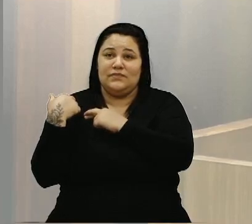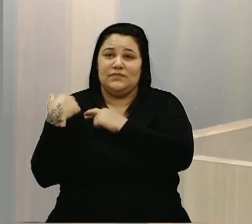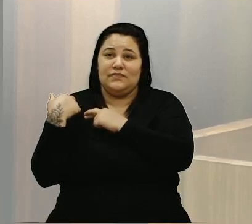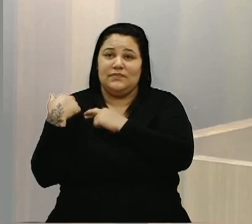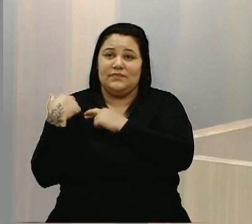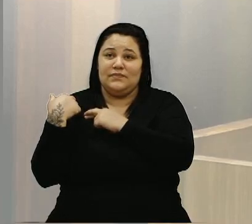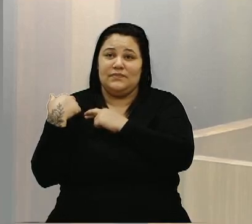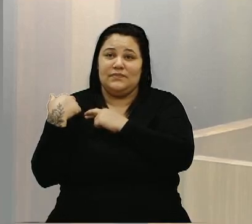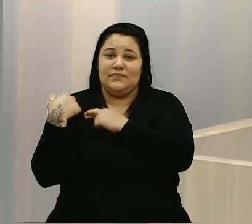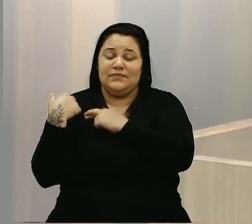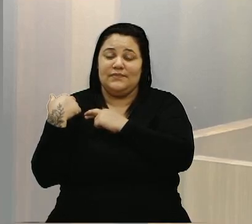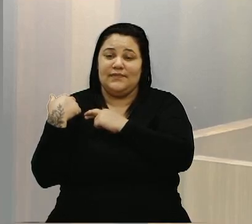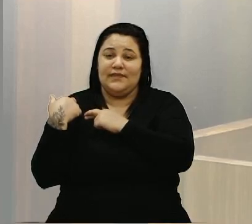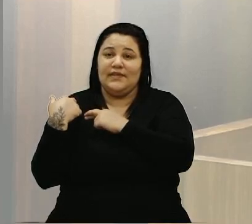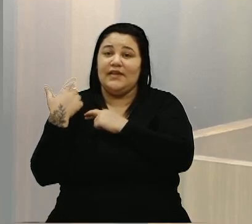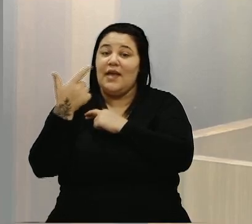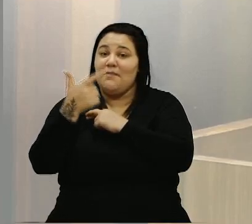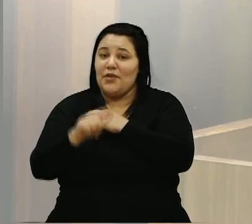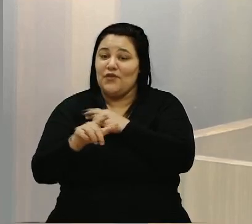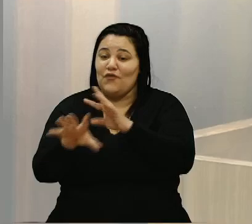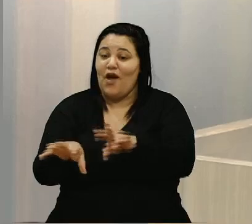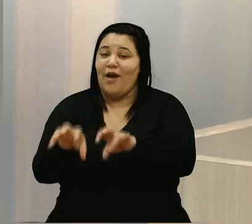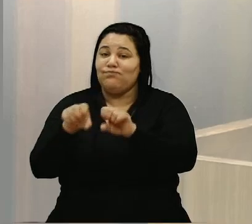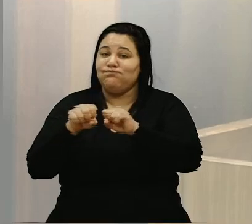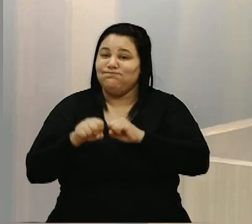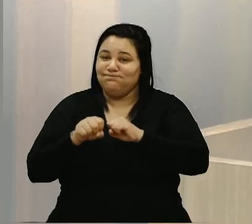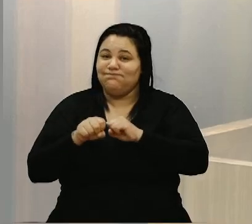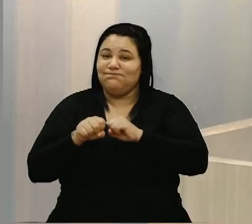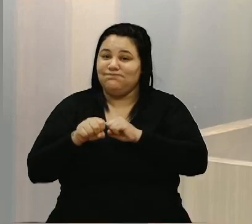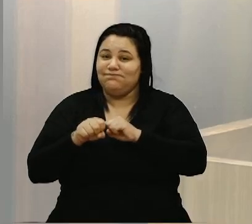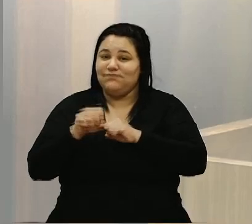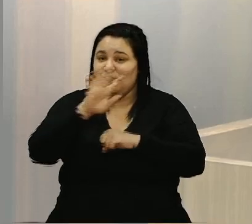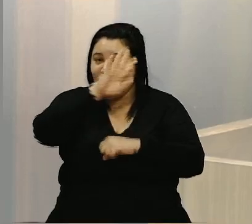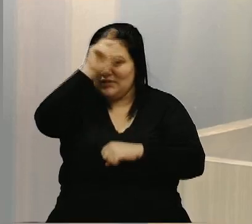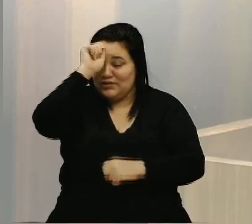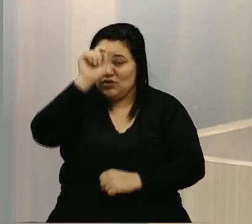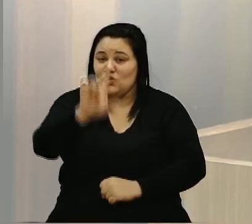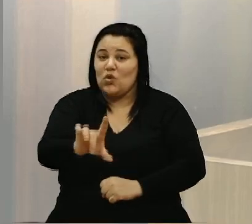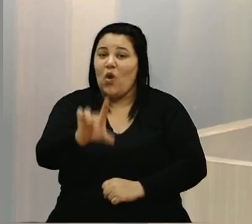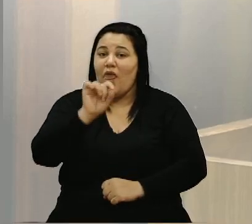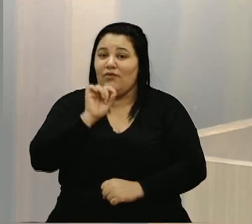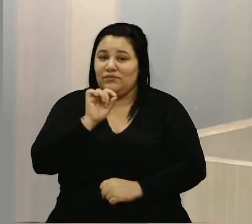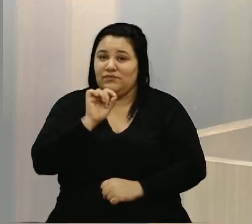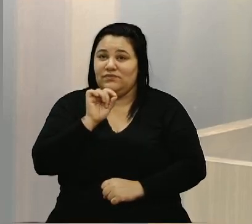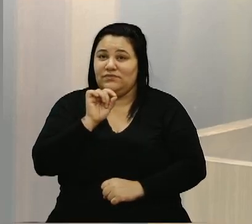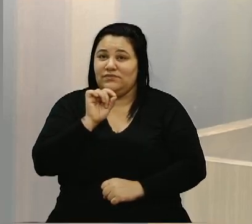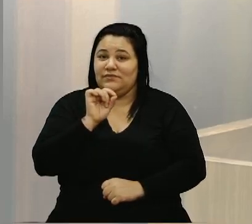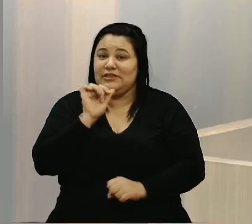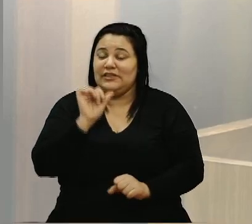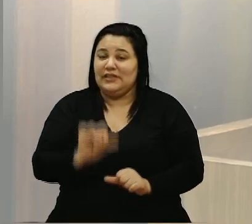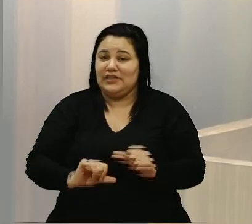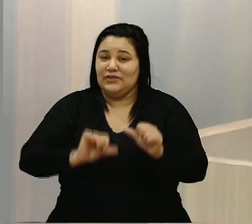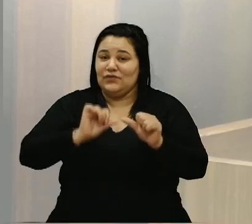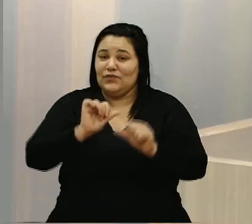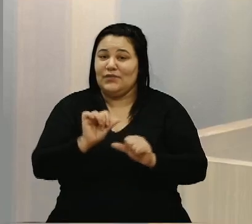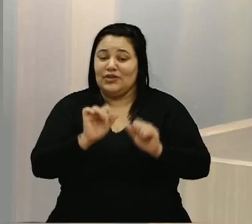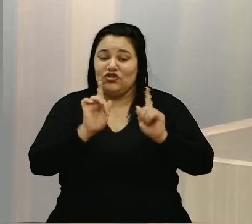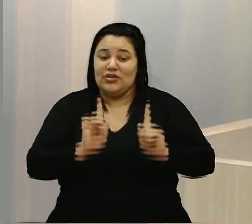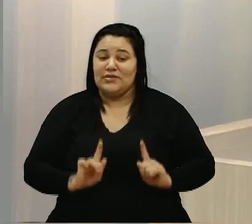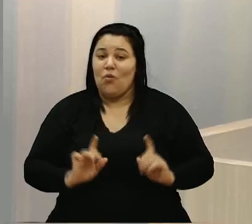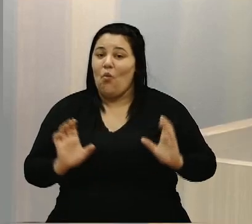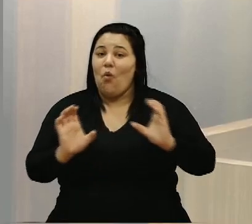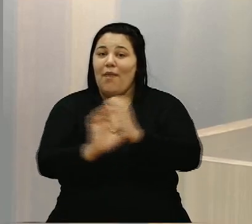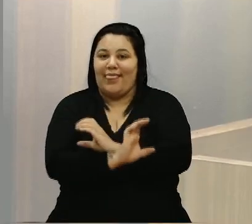repito, adquirida pelo nosso município quando optou por se tornar gestão plena,